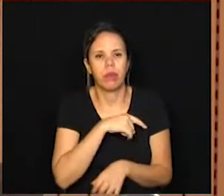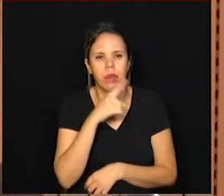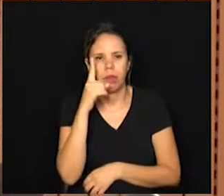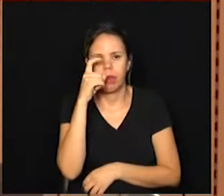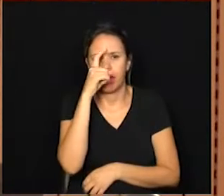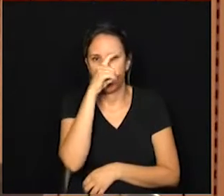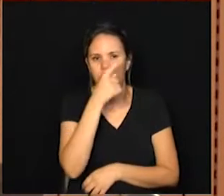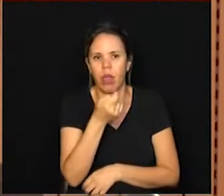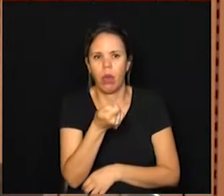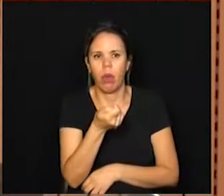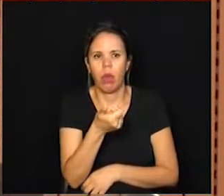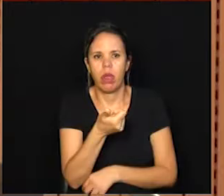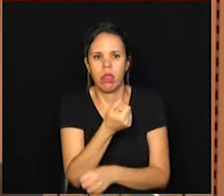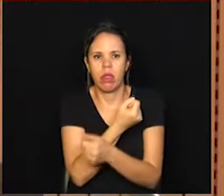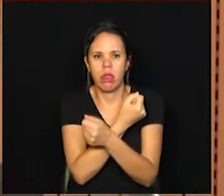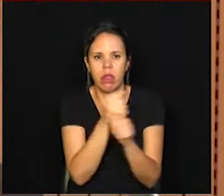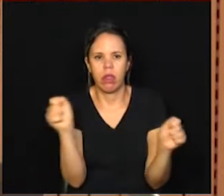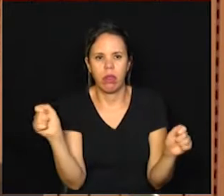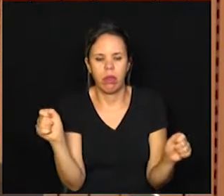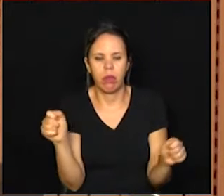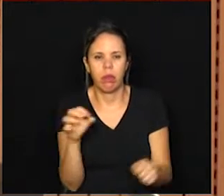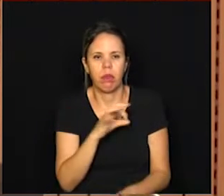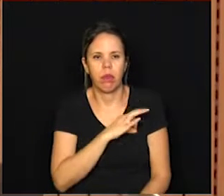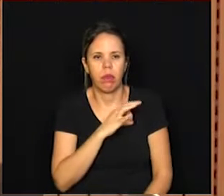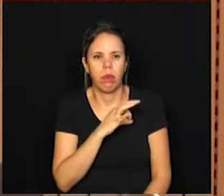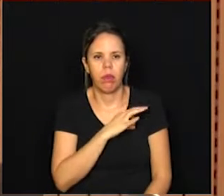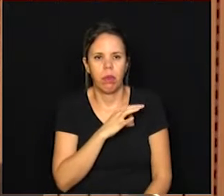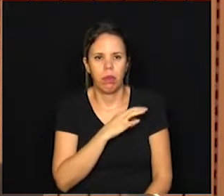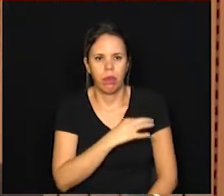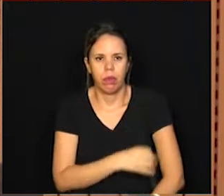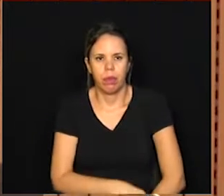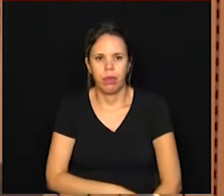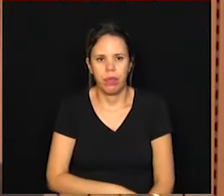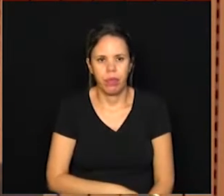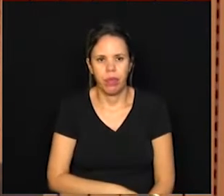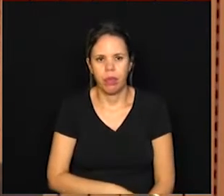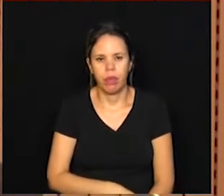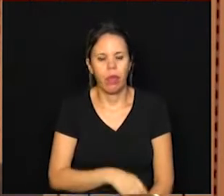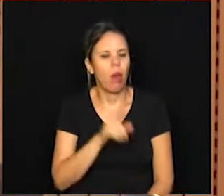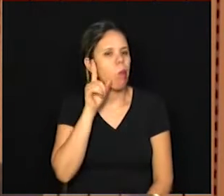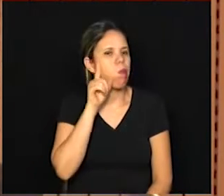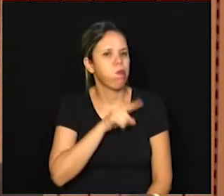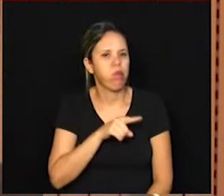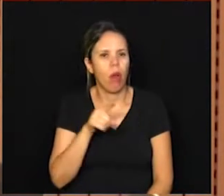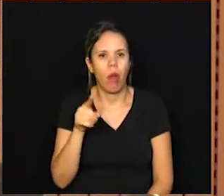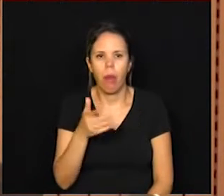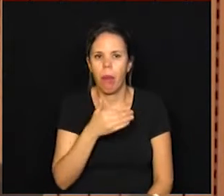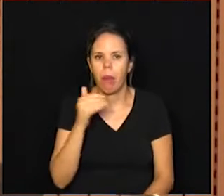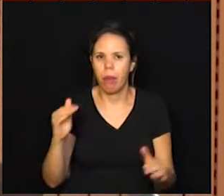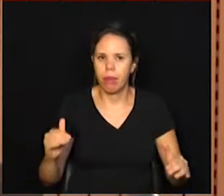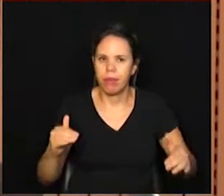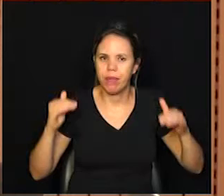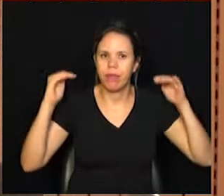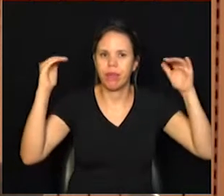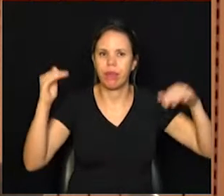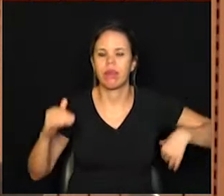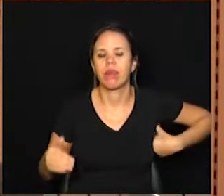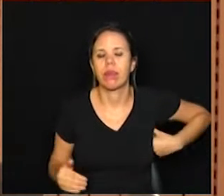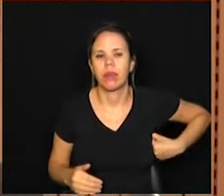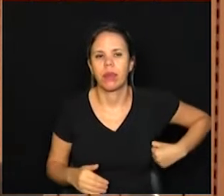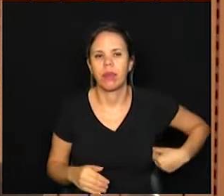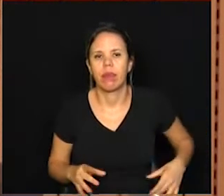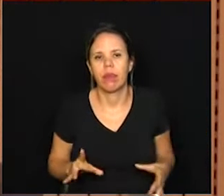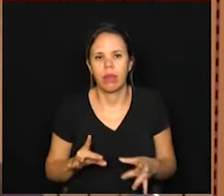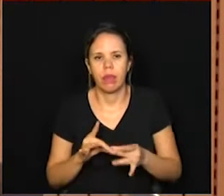quase impossível. A polícia dos Estados Unidos, que é uma das mais bem equipadas,